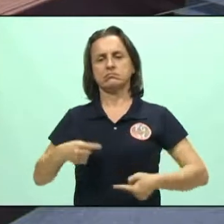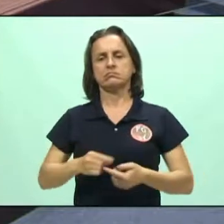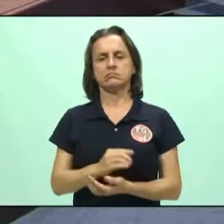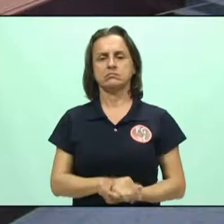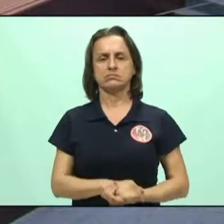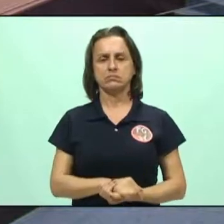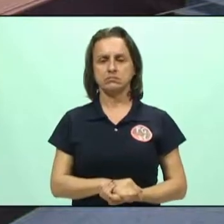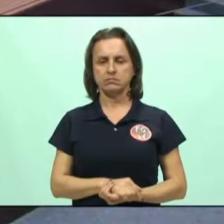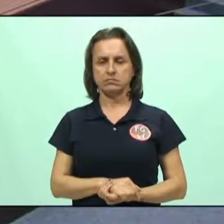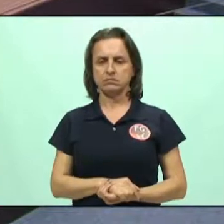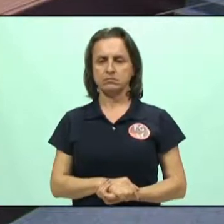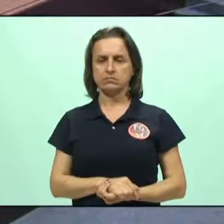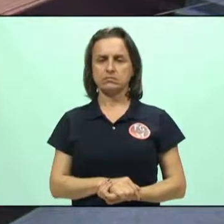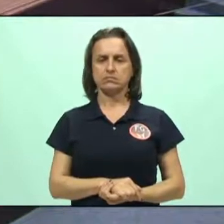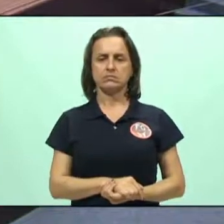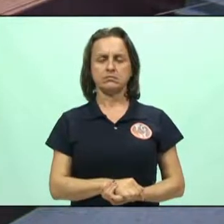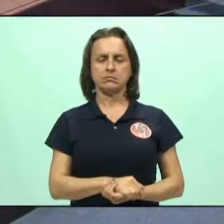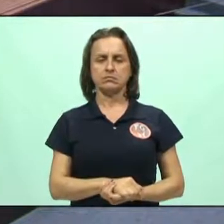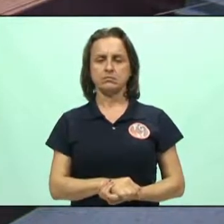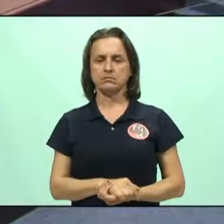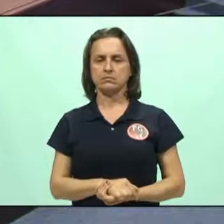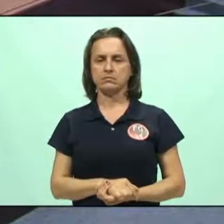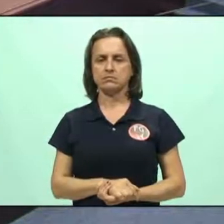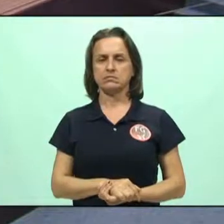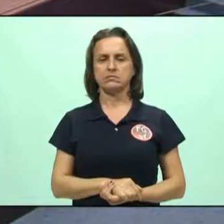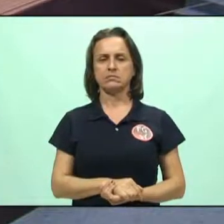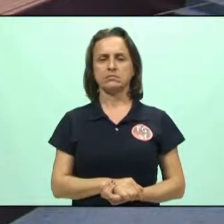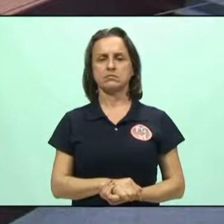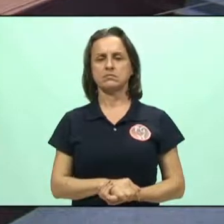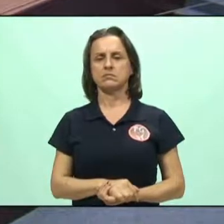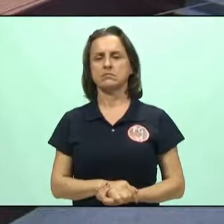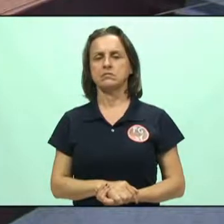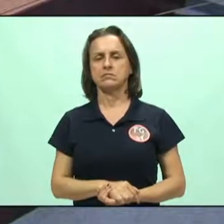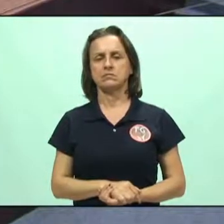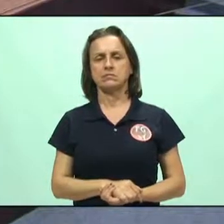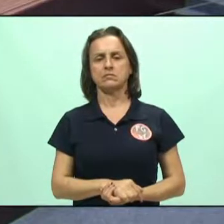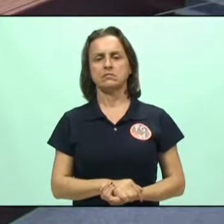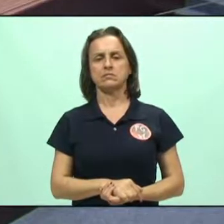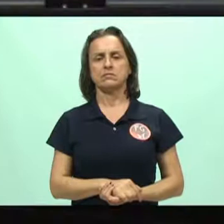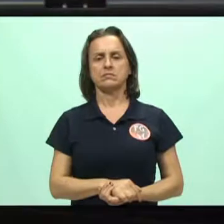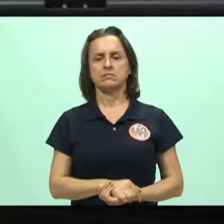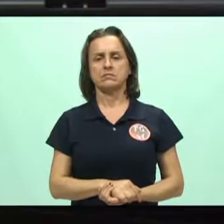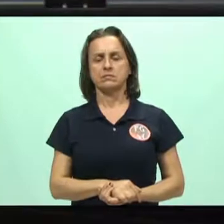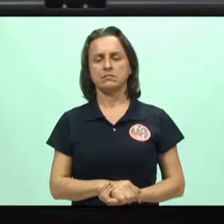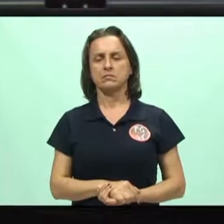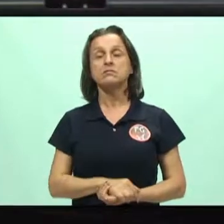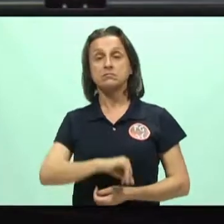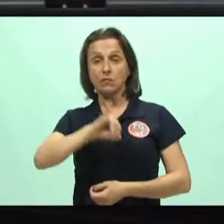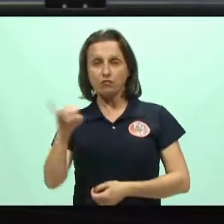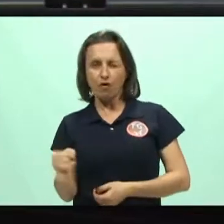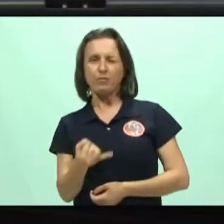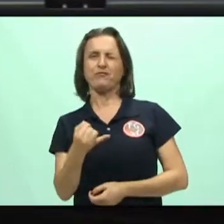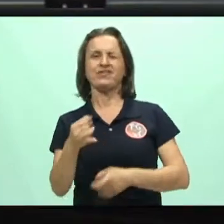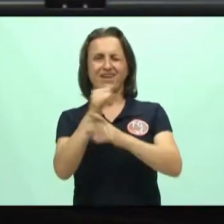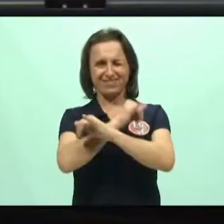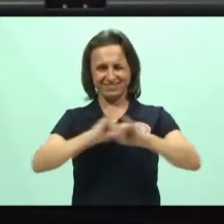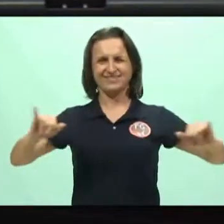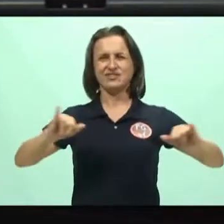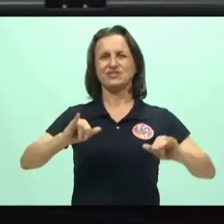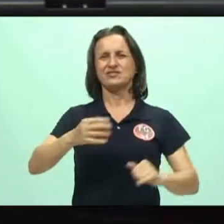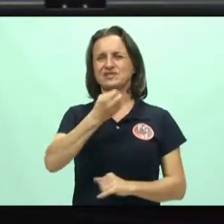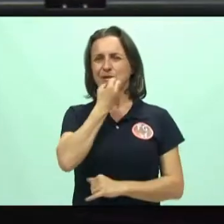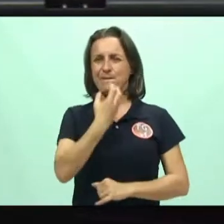eu vou aproveitar também falar um pouquinho até porque para dar uma boa notícia para o vereador Rubens